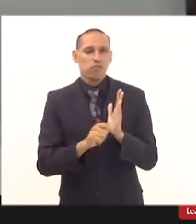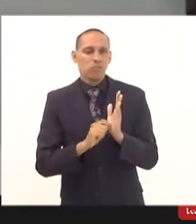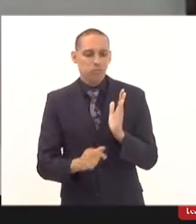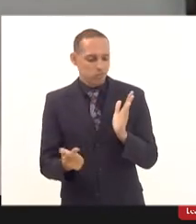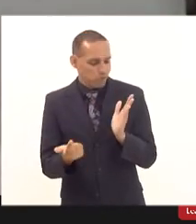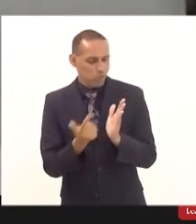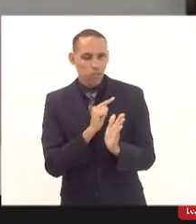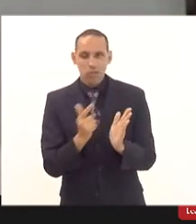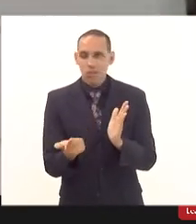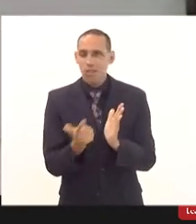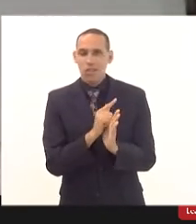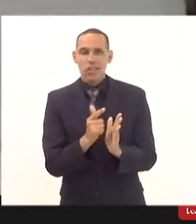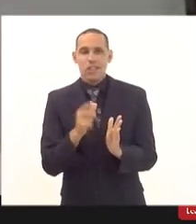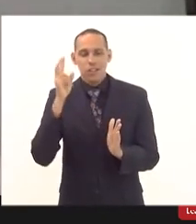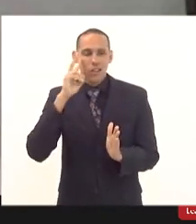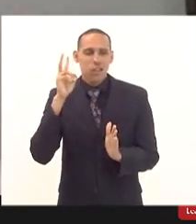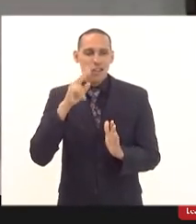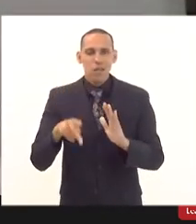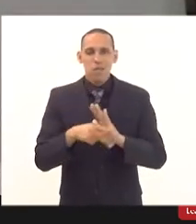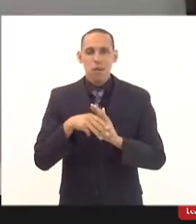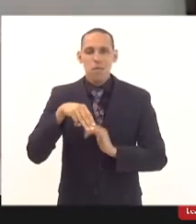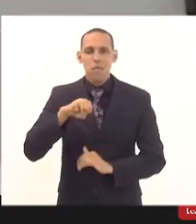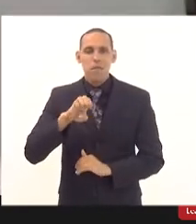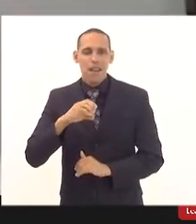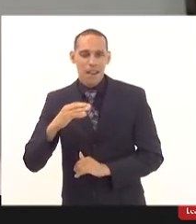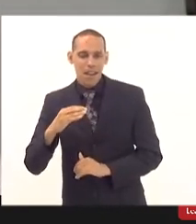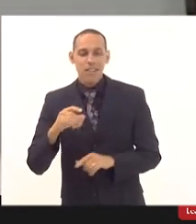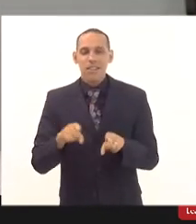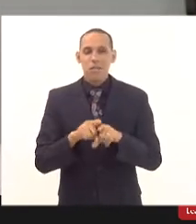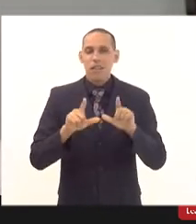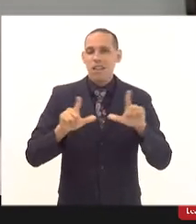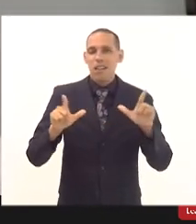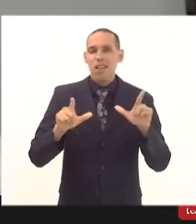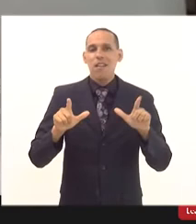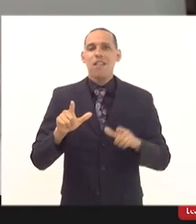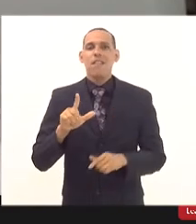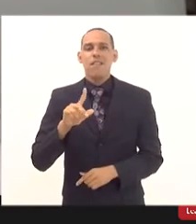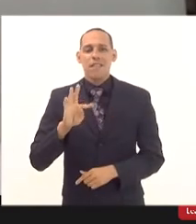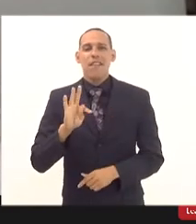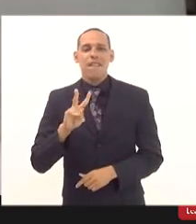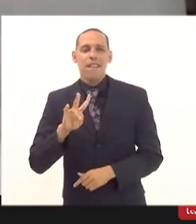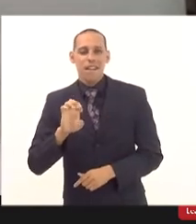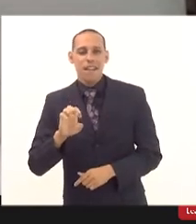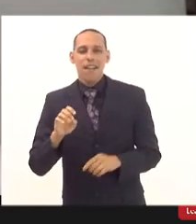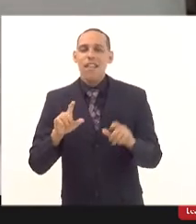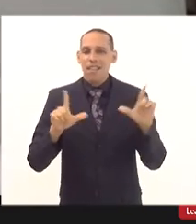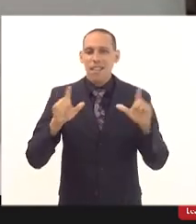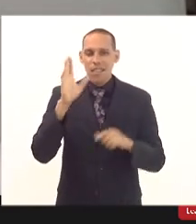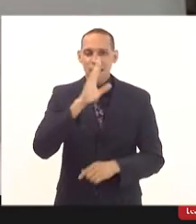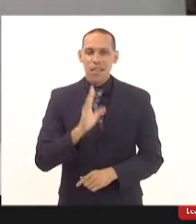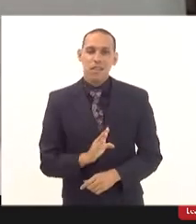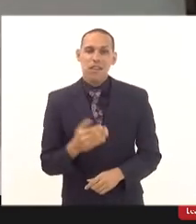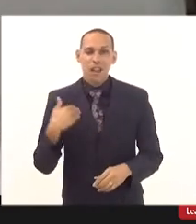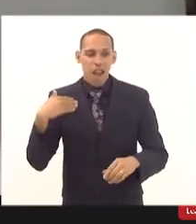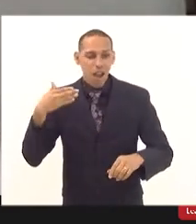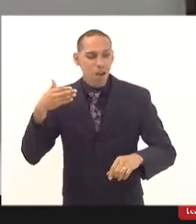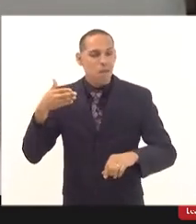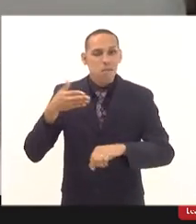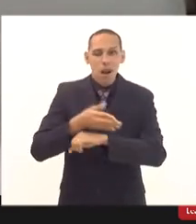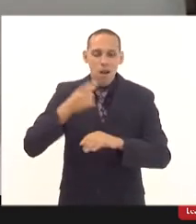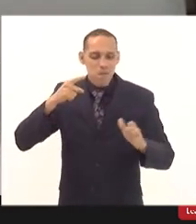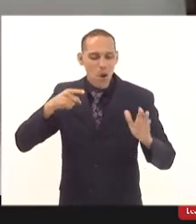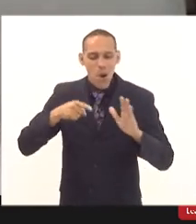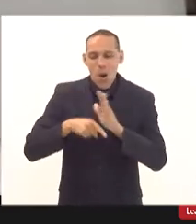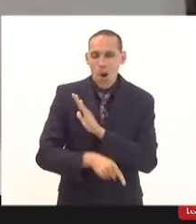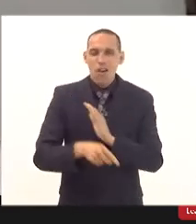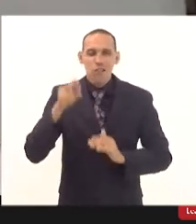A história da Rádio MEC da TV a Brasil hoje TV Brasil e ali o mergulhar nessa história então quando eu fui